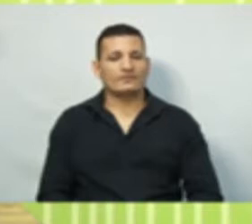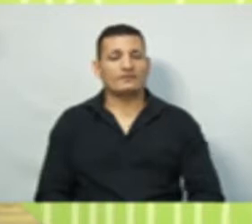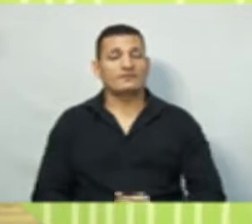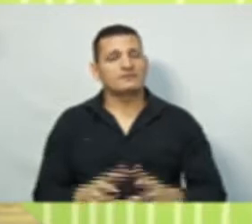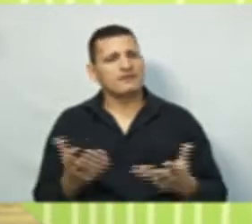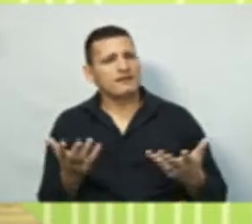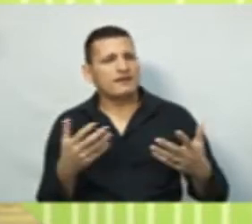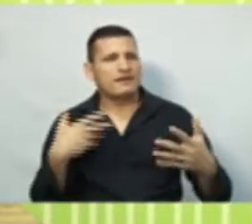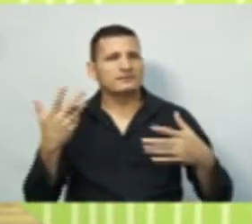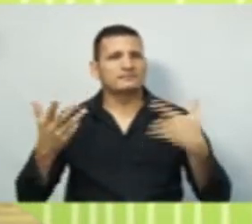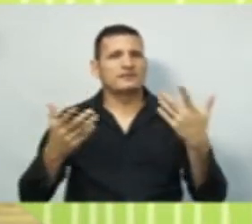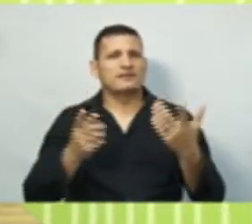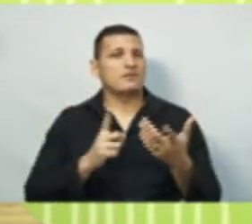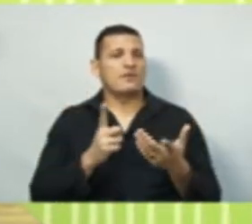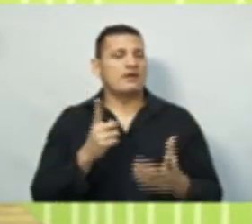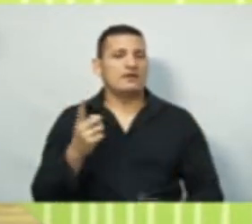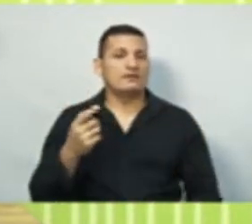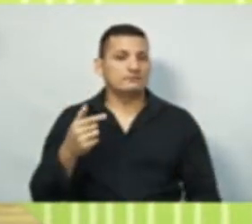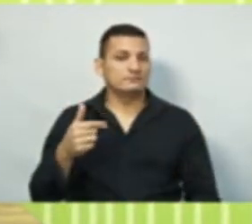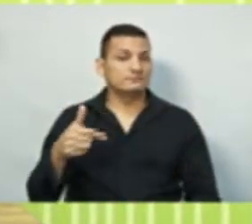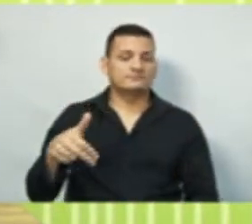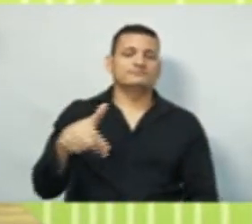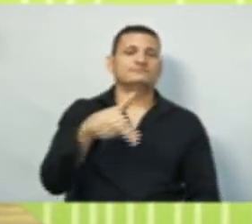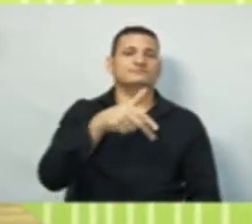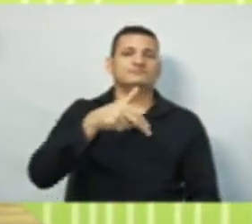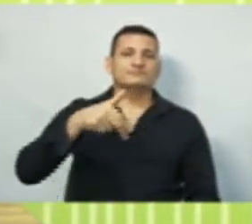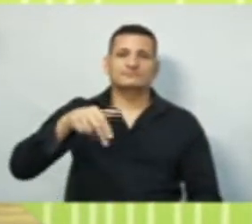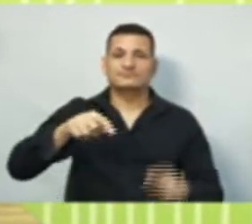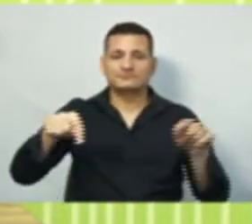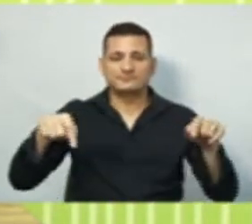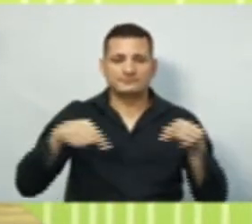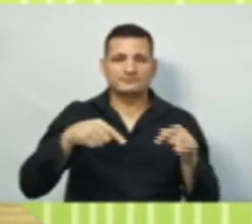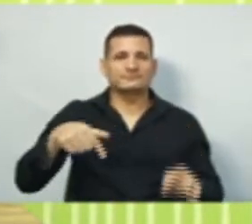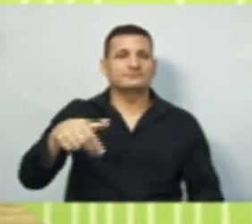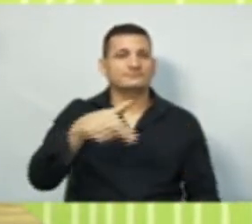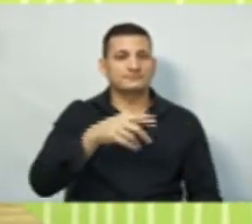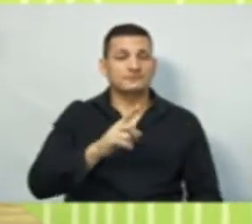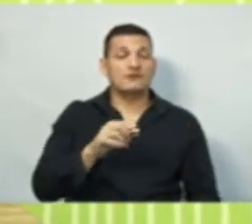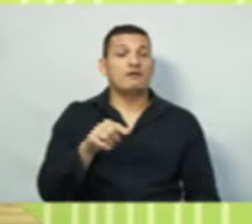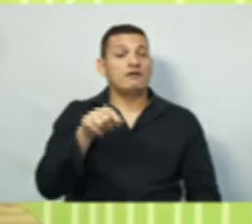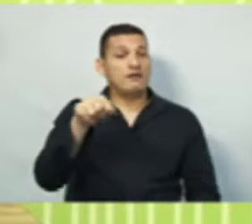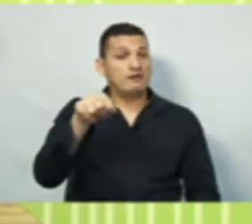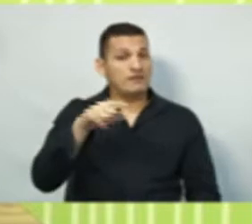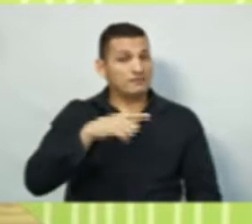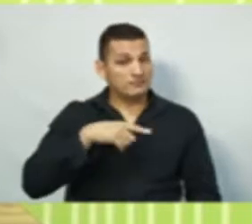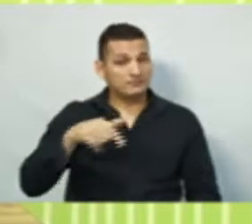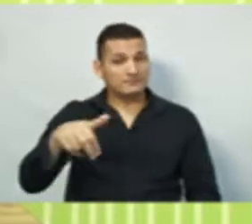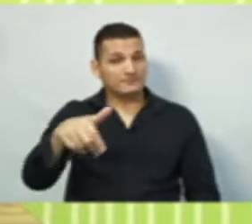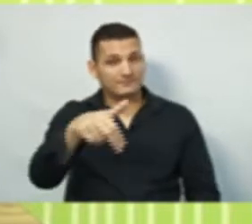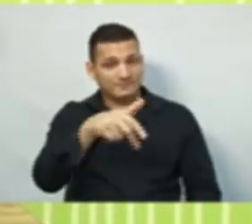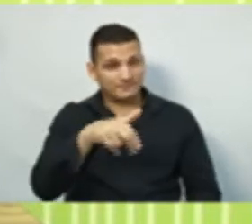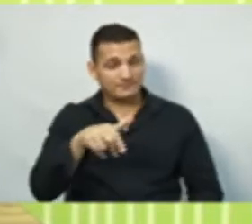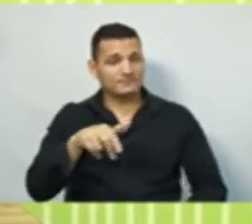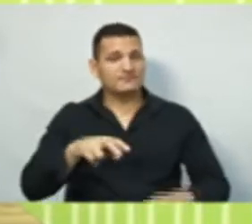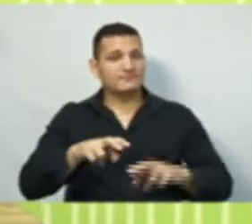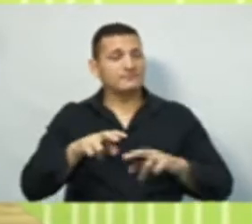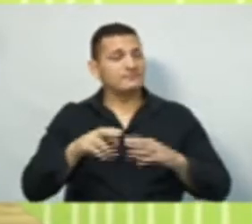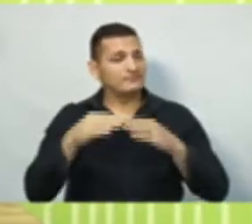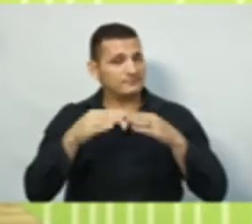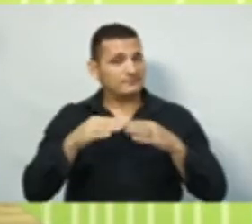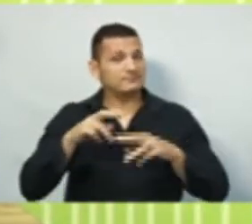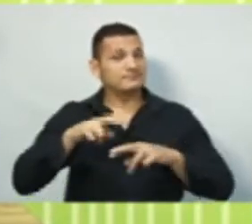Animar não é andar, gente, dentro da sala de aula. Quem estiver andando aí, ó, vamos sentar que a aula